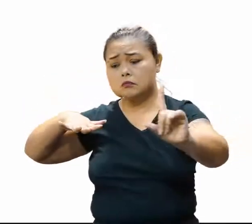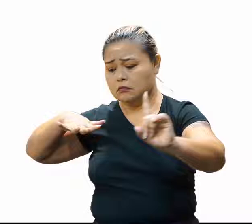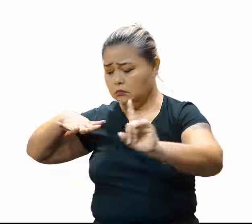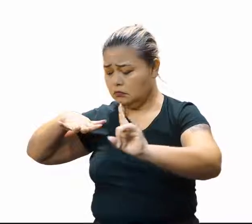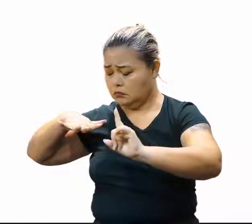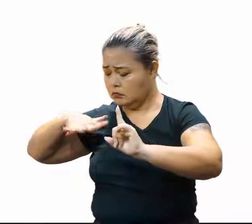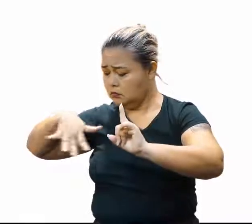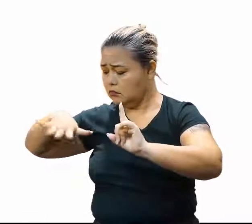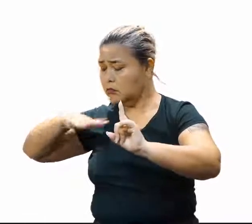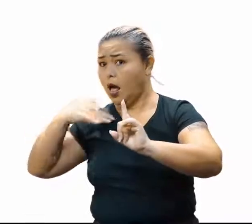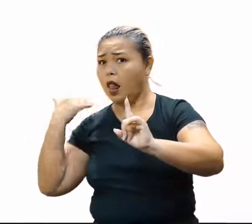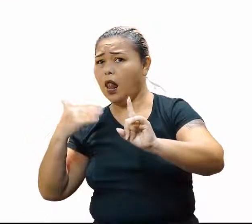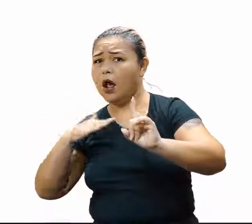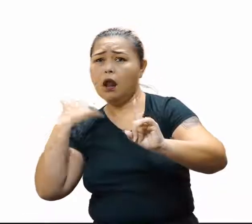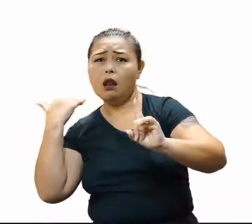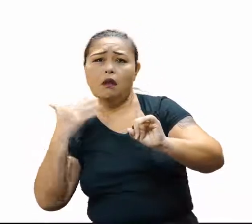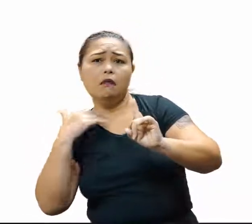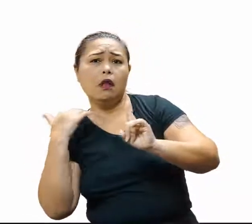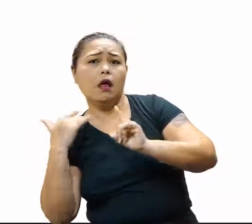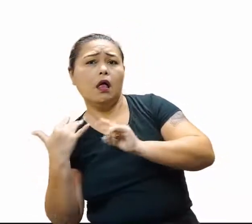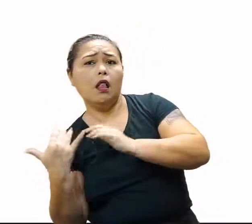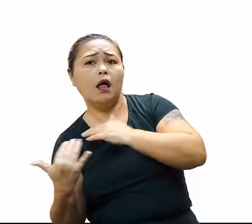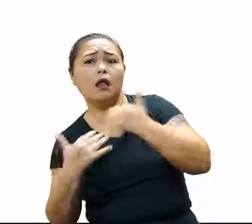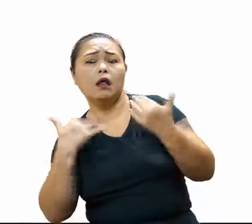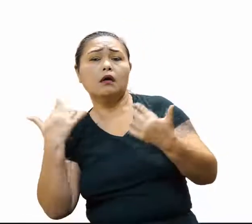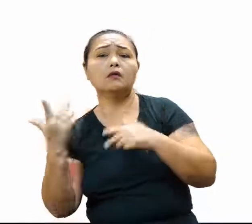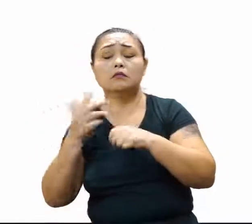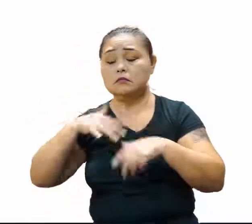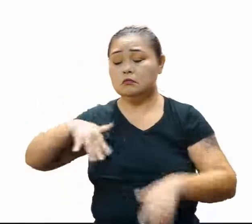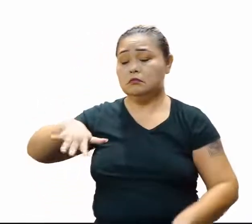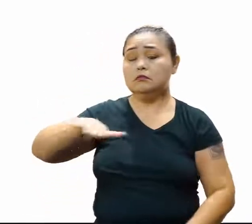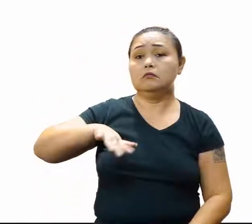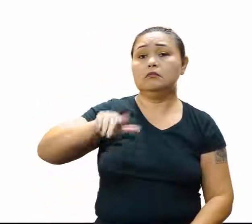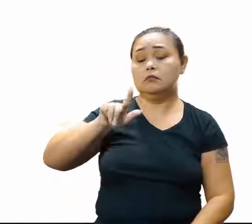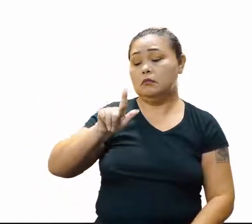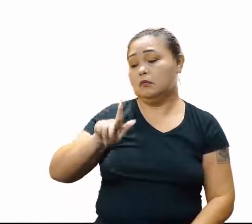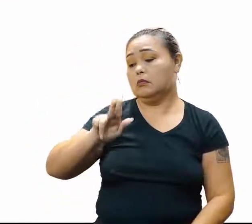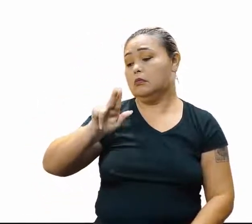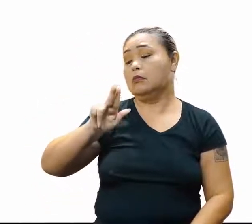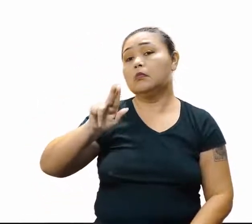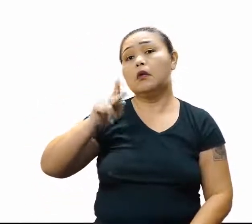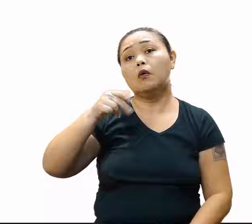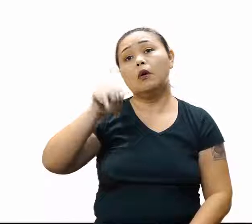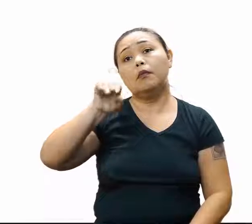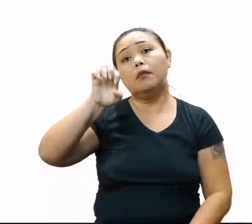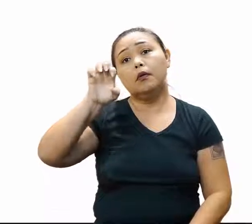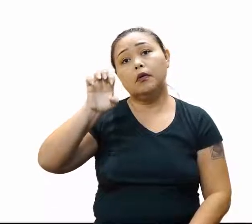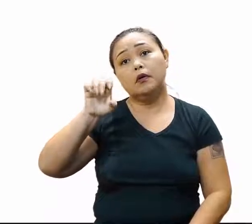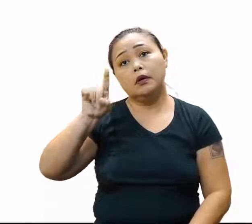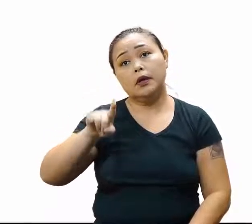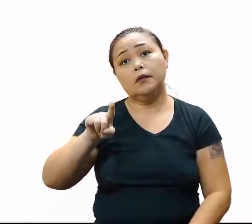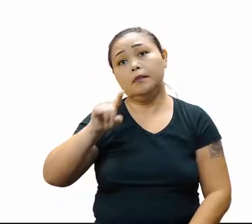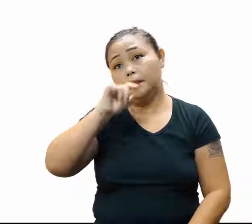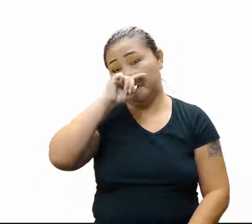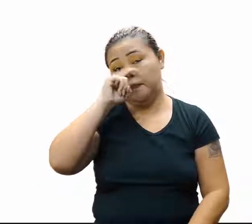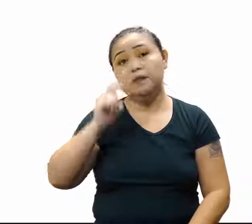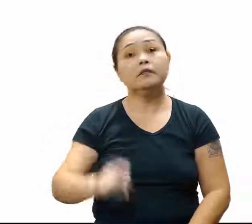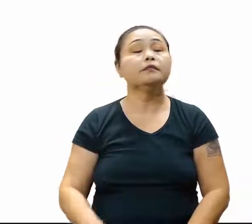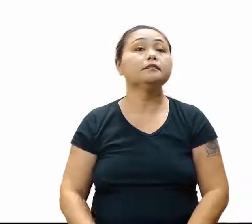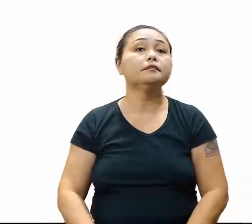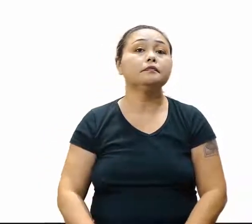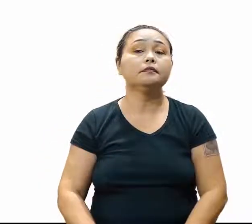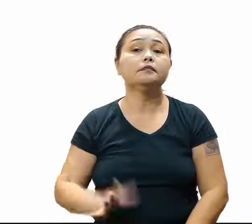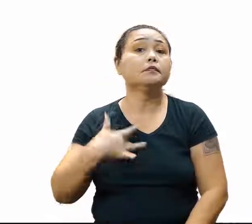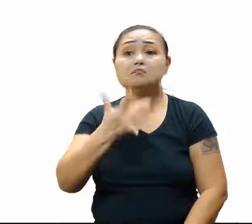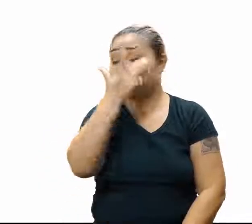dessas mortes na região do Guaporé. E aí, pessoas não queriam mais para